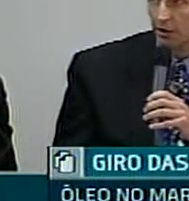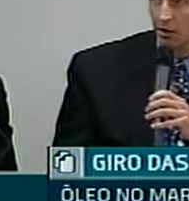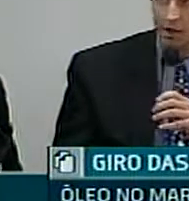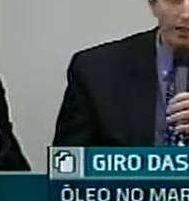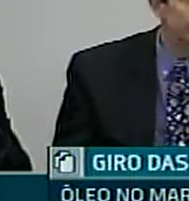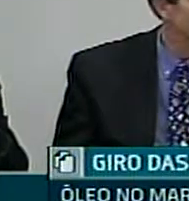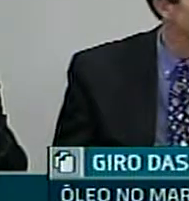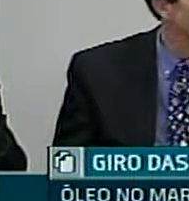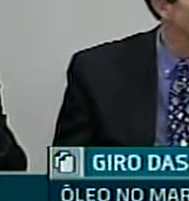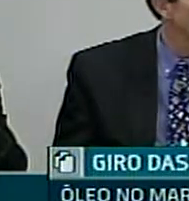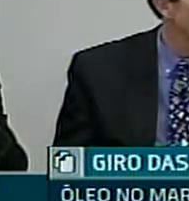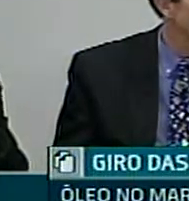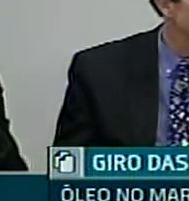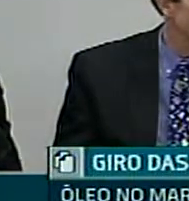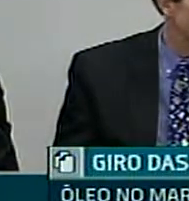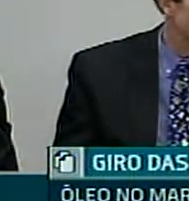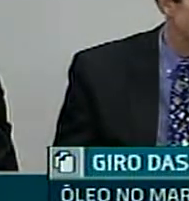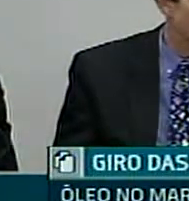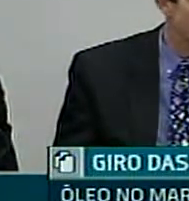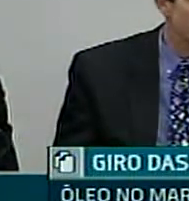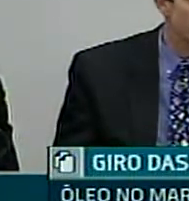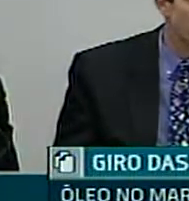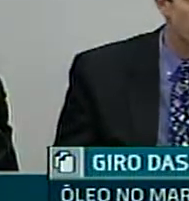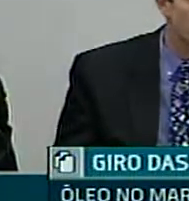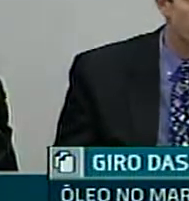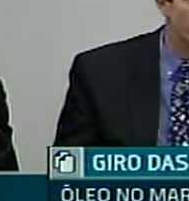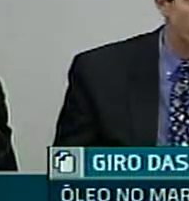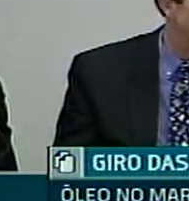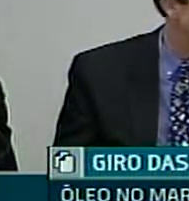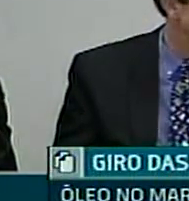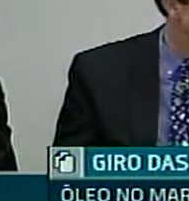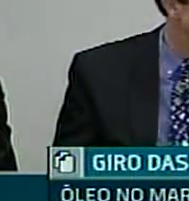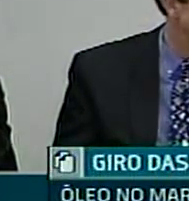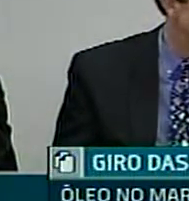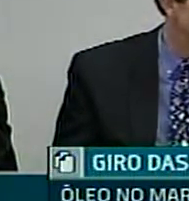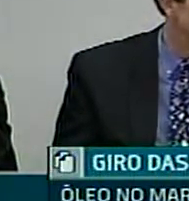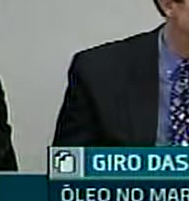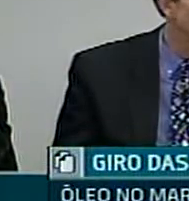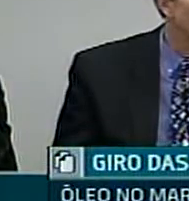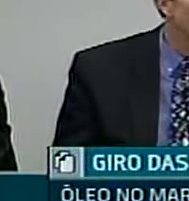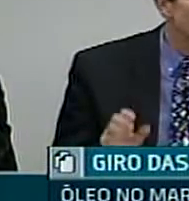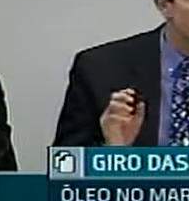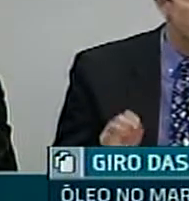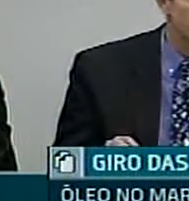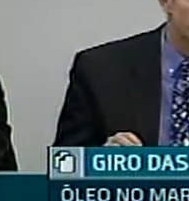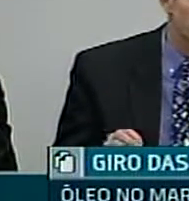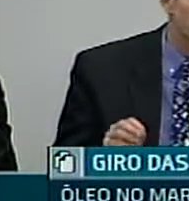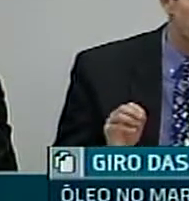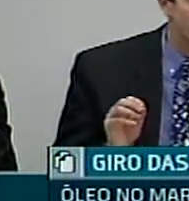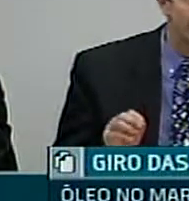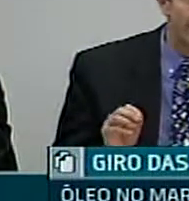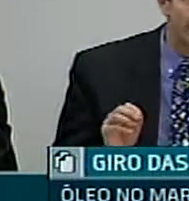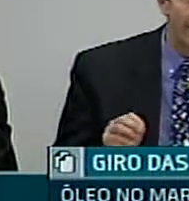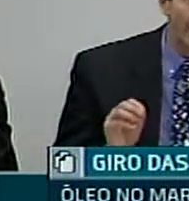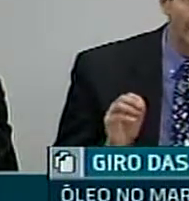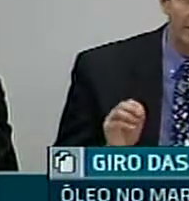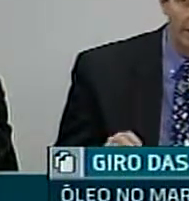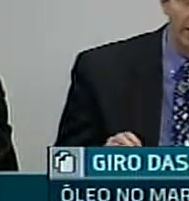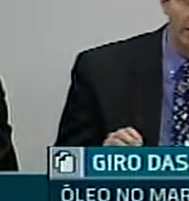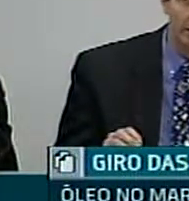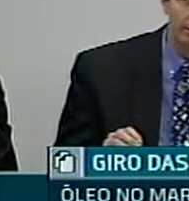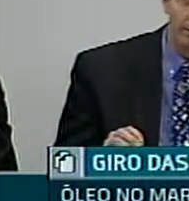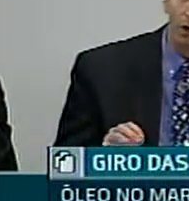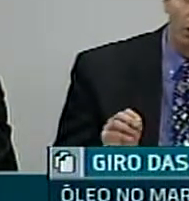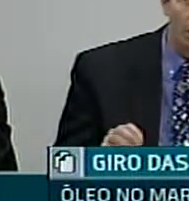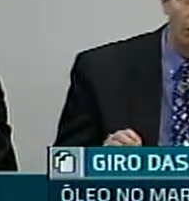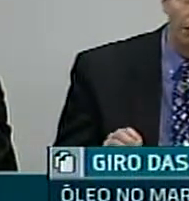complexidade, ele é includente também. Então, nós temos dezenas e mais dezenas de